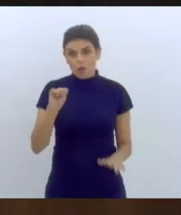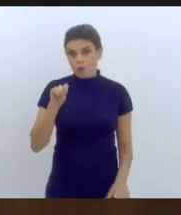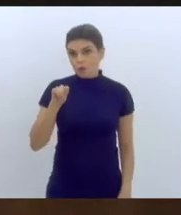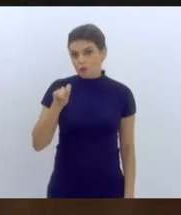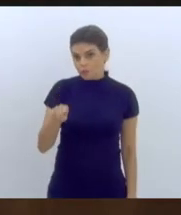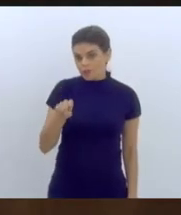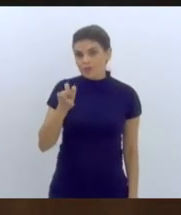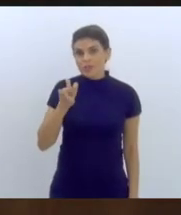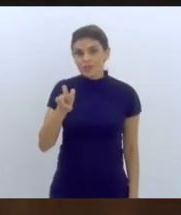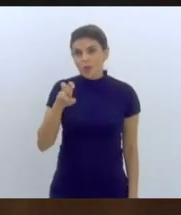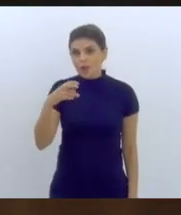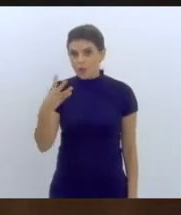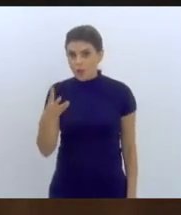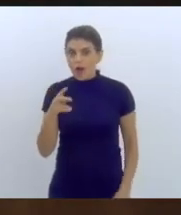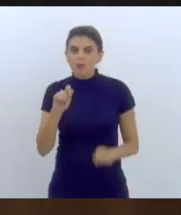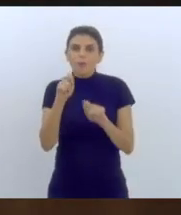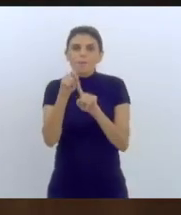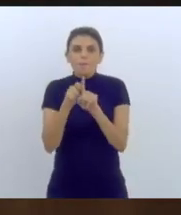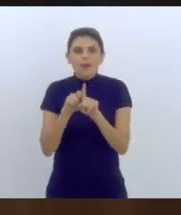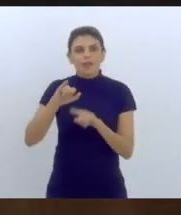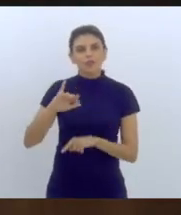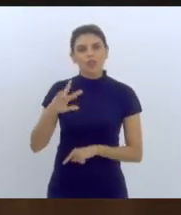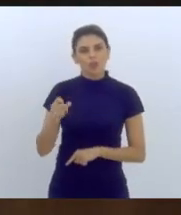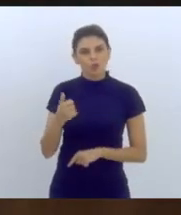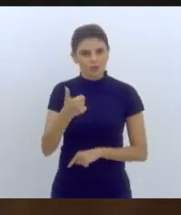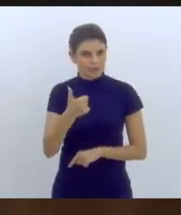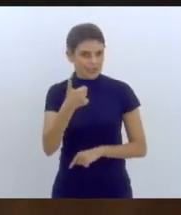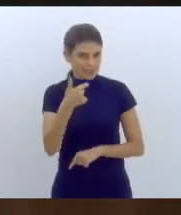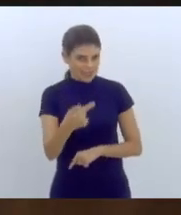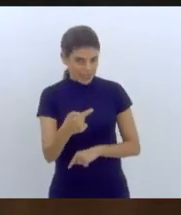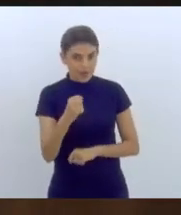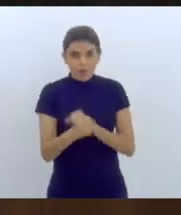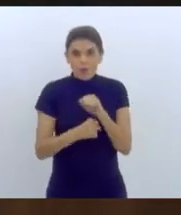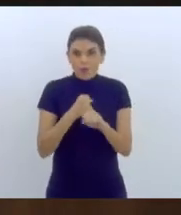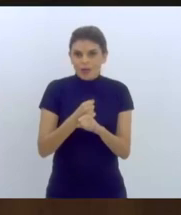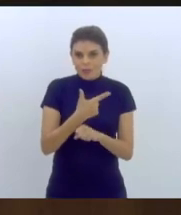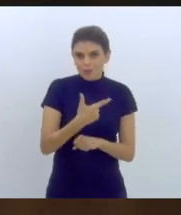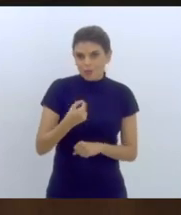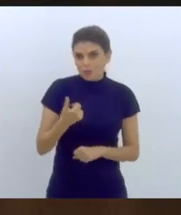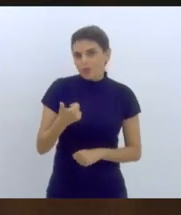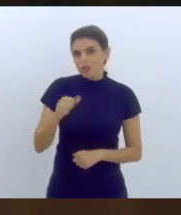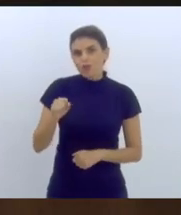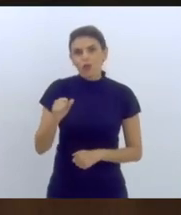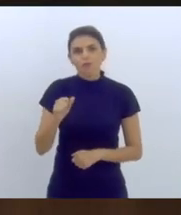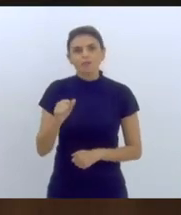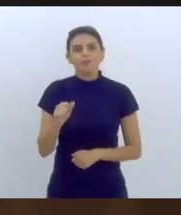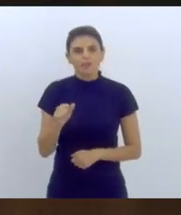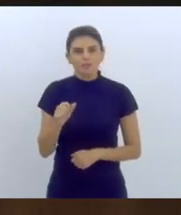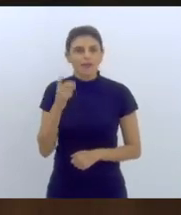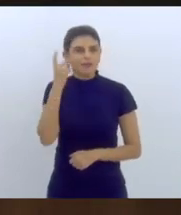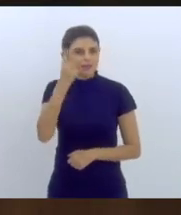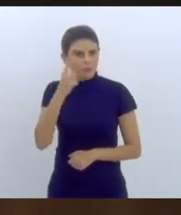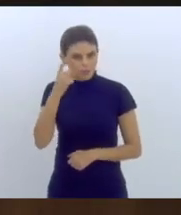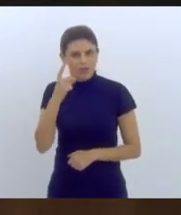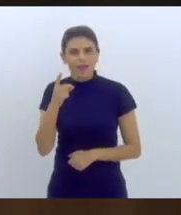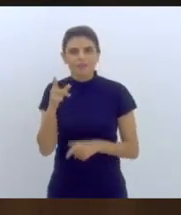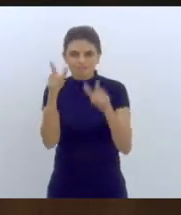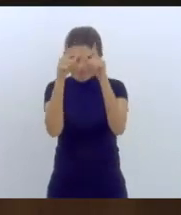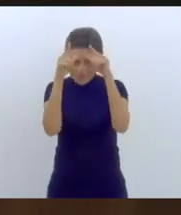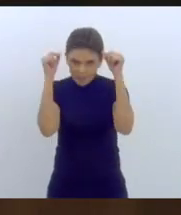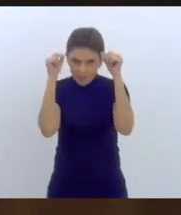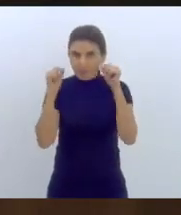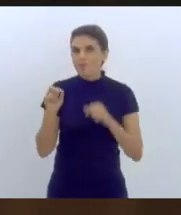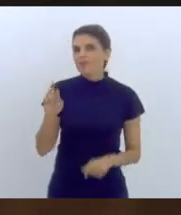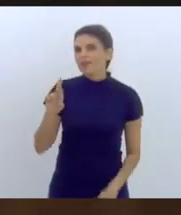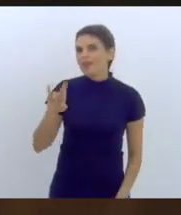8.054, de 17 de julho de 2018, de autoria da deputada enfermeira Rejane, que versa sobre o mesmo tema. Então, o projeto, aos